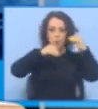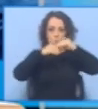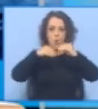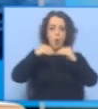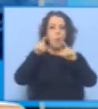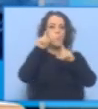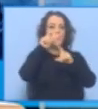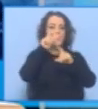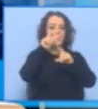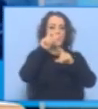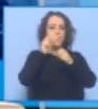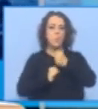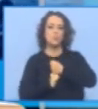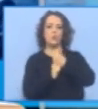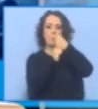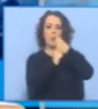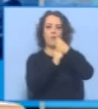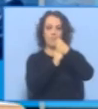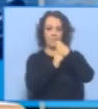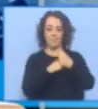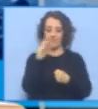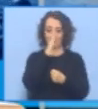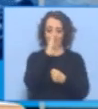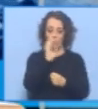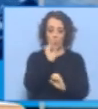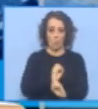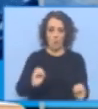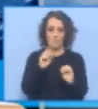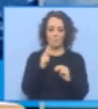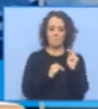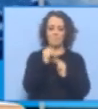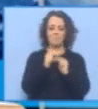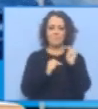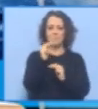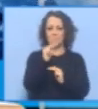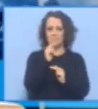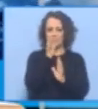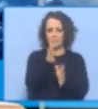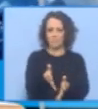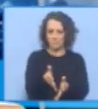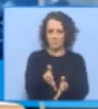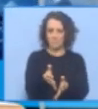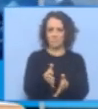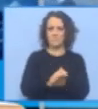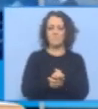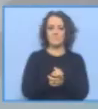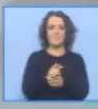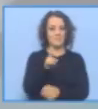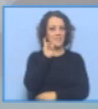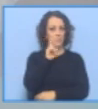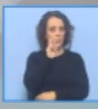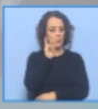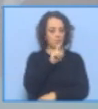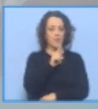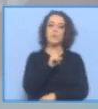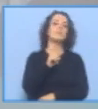suporte. E sem isso não há construção que que resista. É importante sublinhar essa